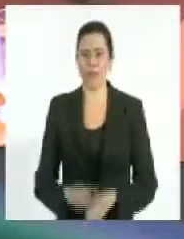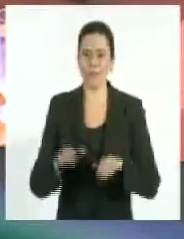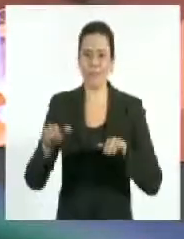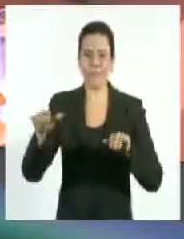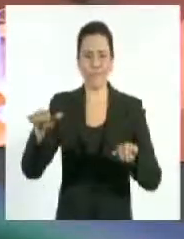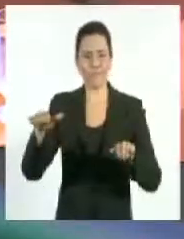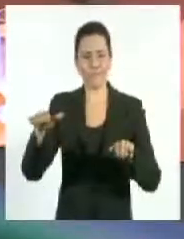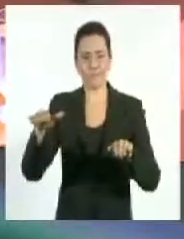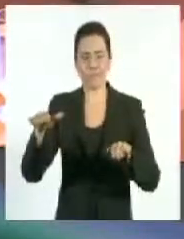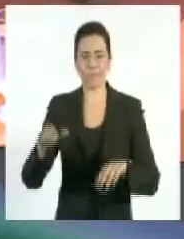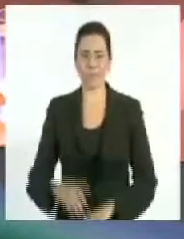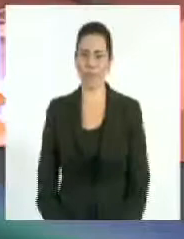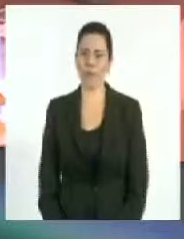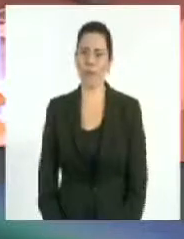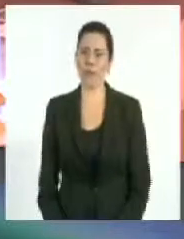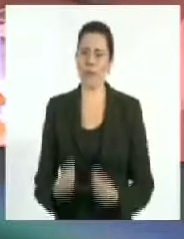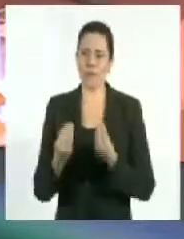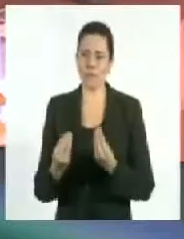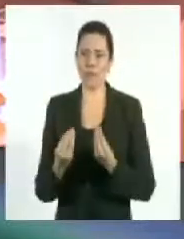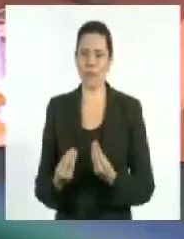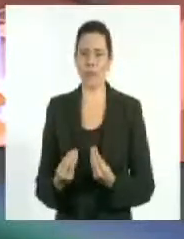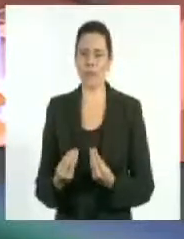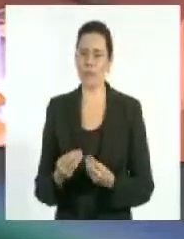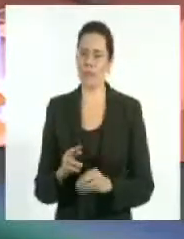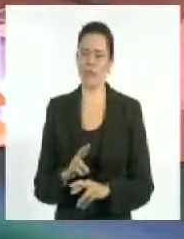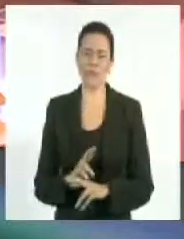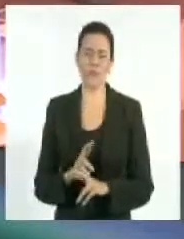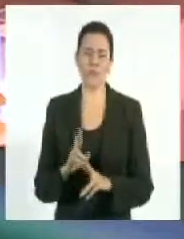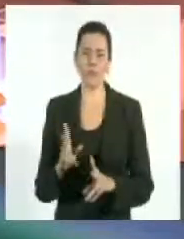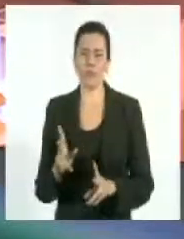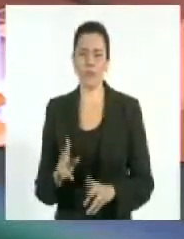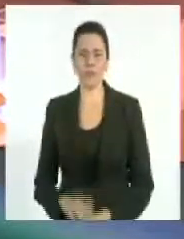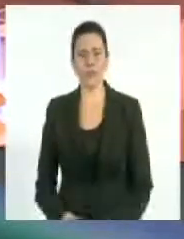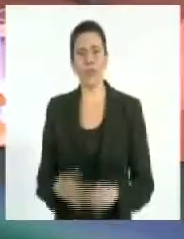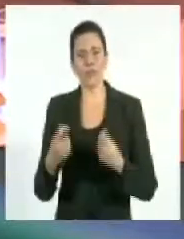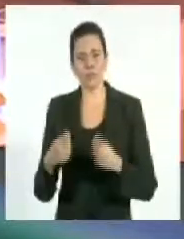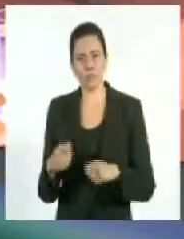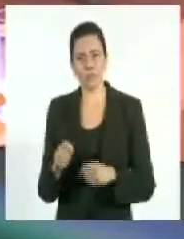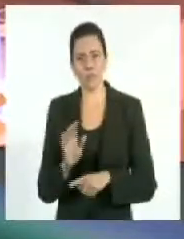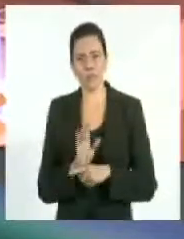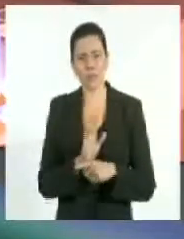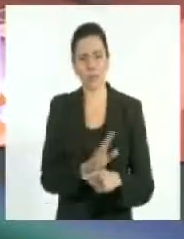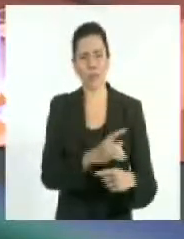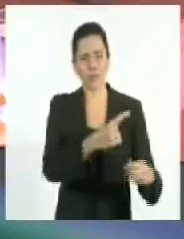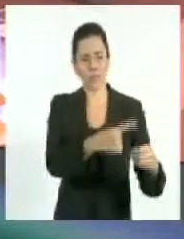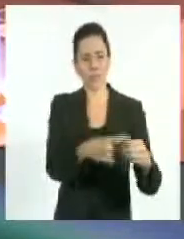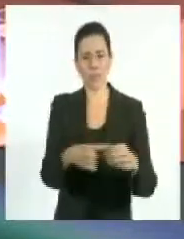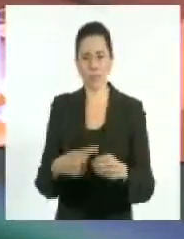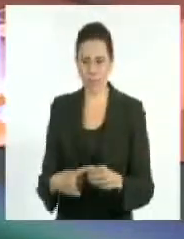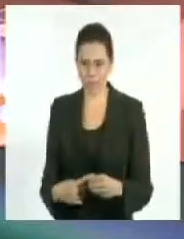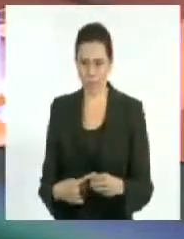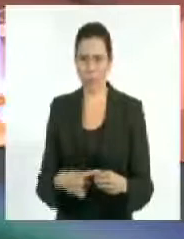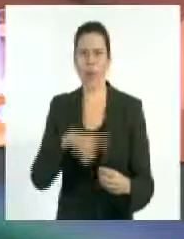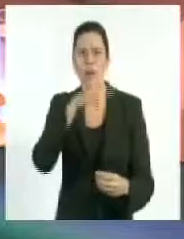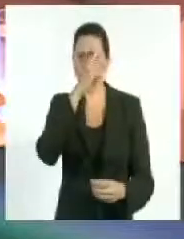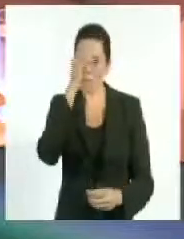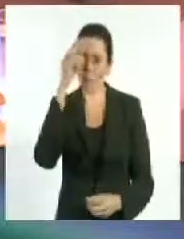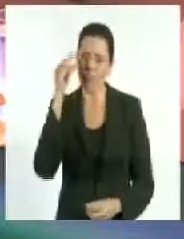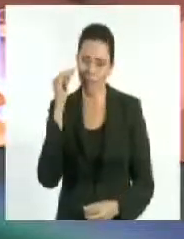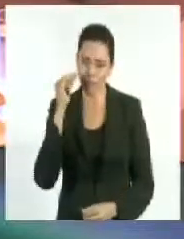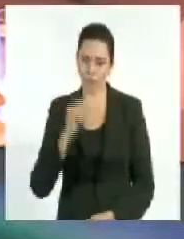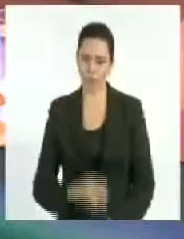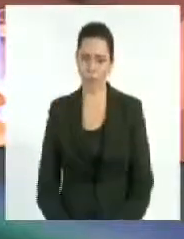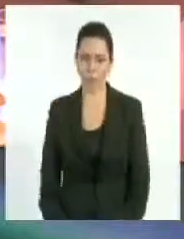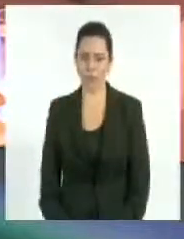ações acontecem primeiro nos municípios. E entre as distorções que eu posso colocar, a